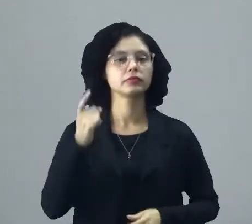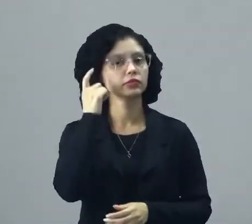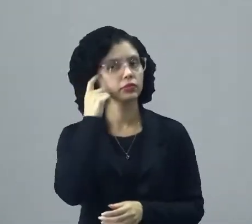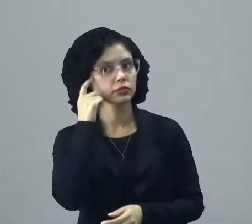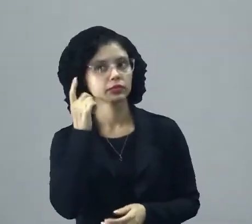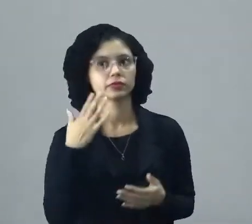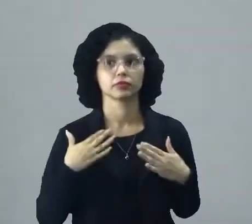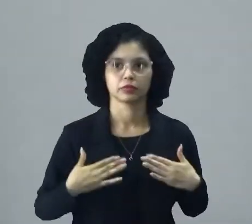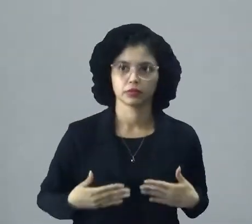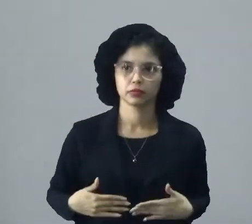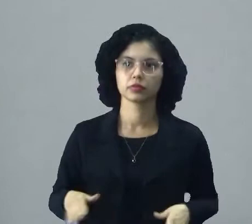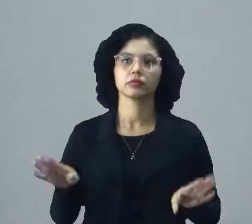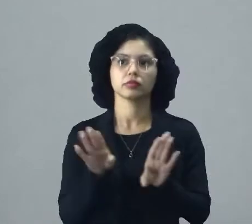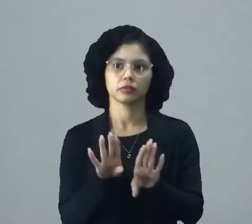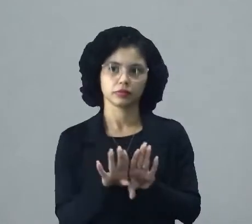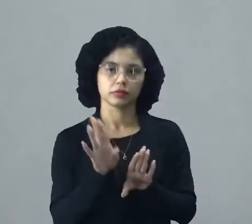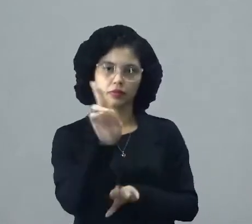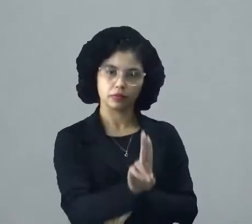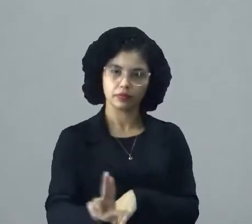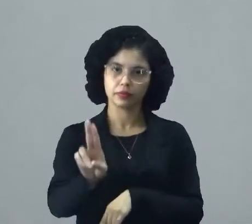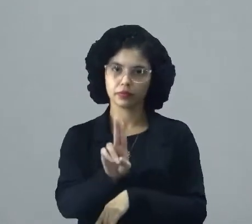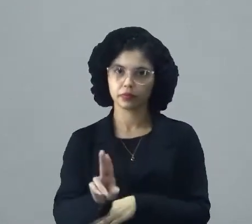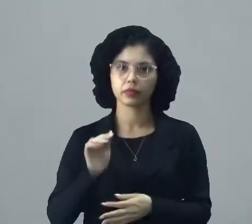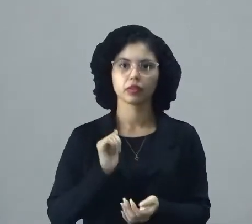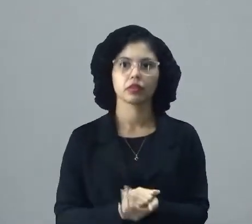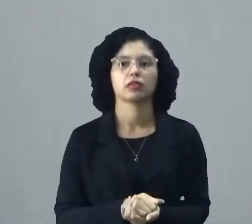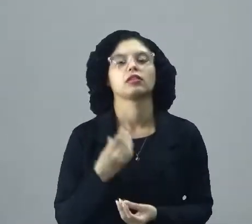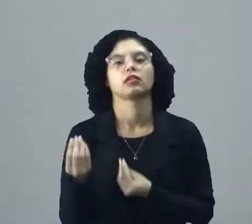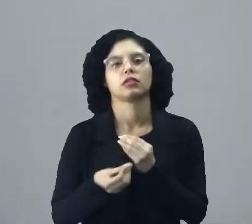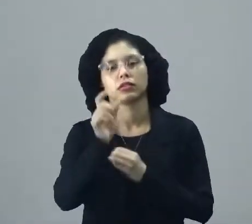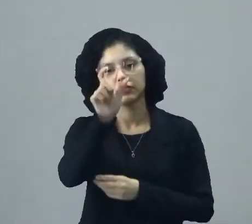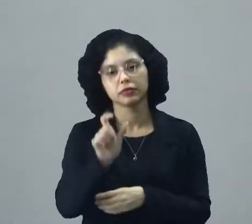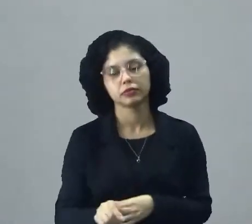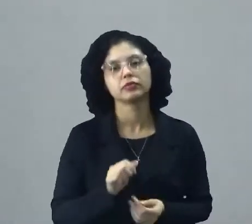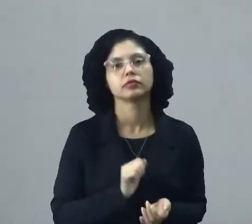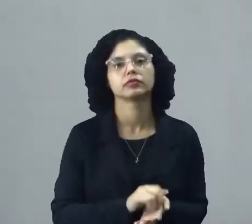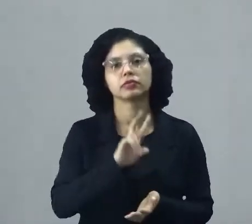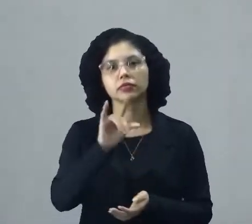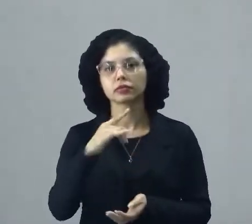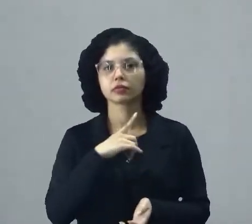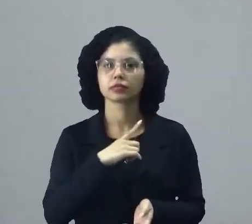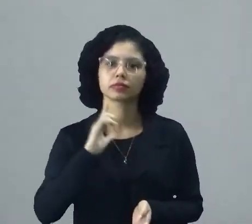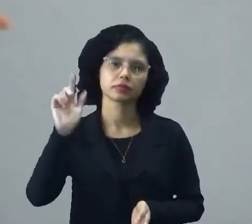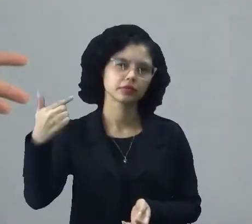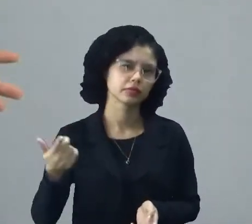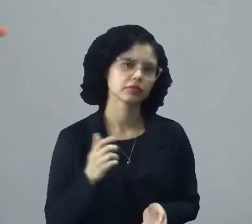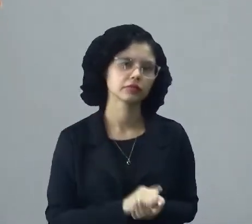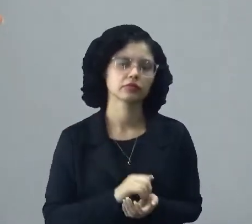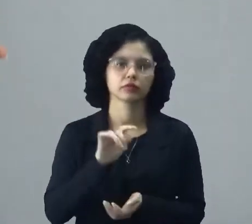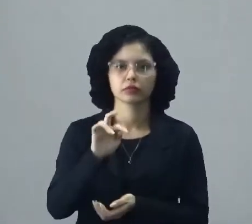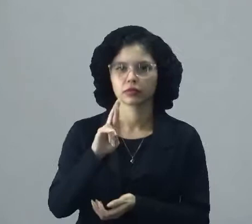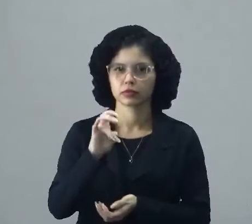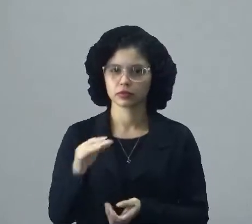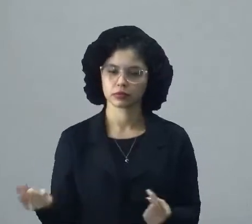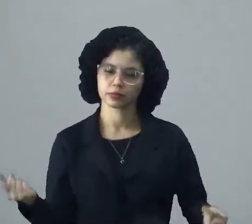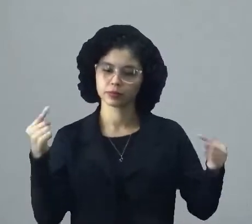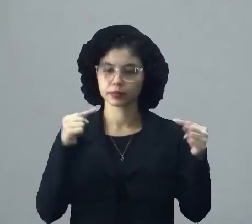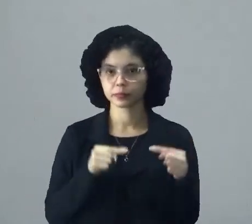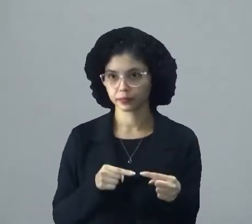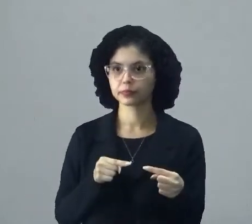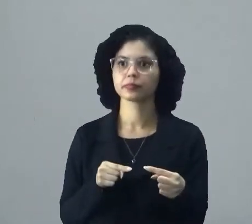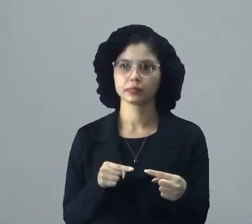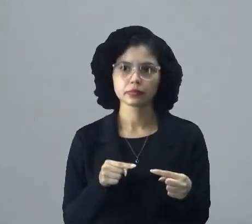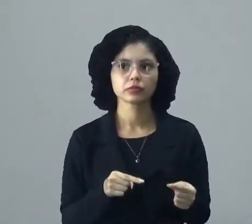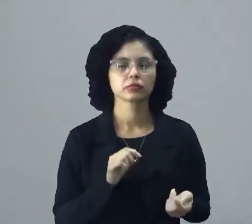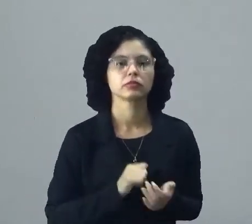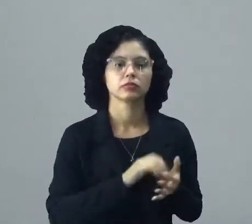minha capacidade física. E aí, como a gente utilizou a ginástica como referência, a gente vai ter aquela que vai ser numa vertente mais competitiva, que seria